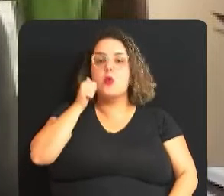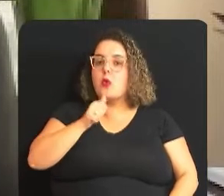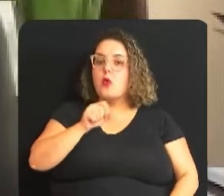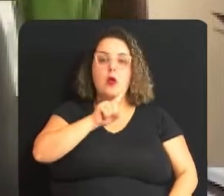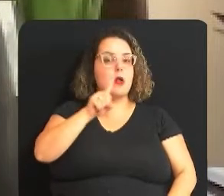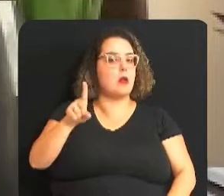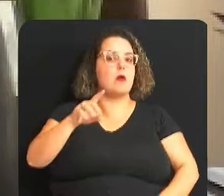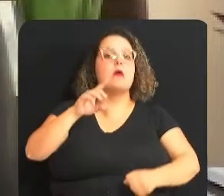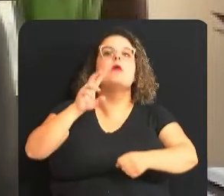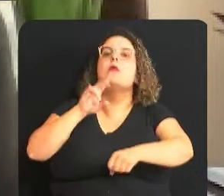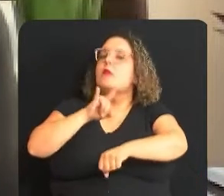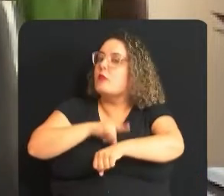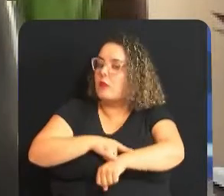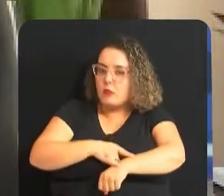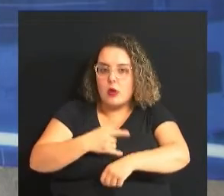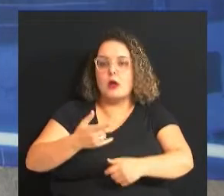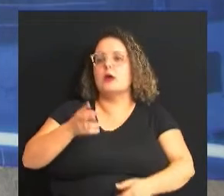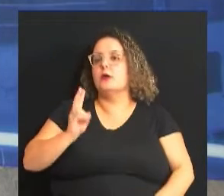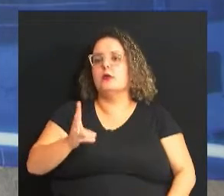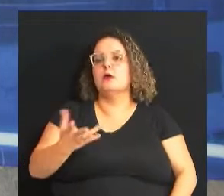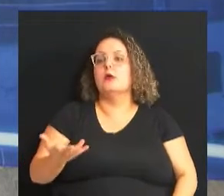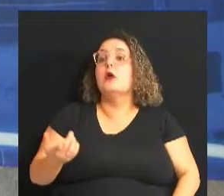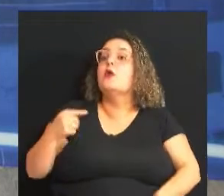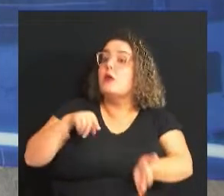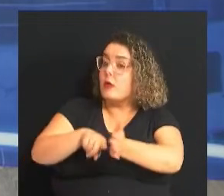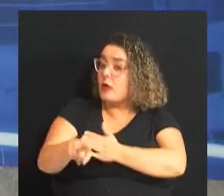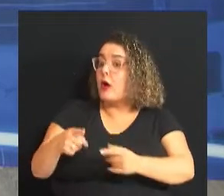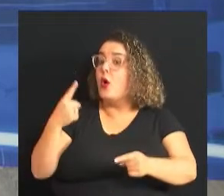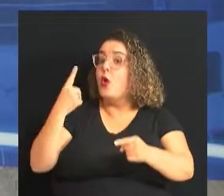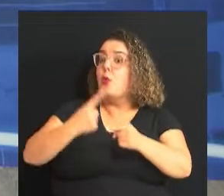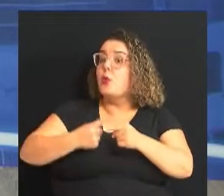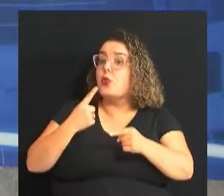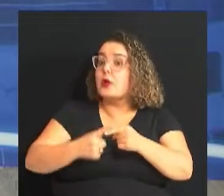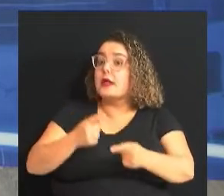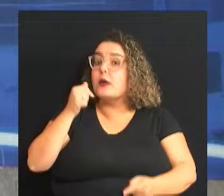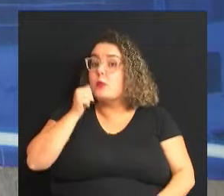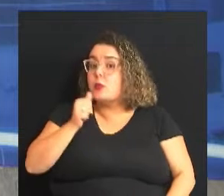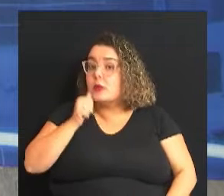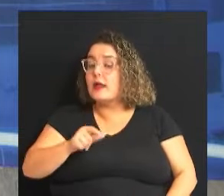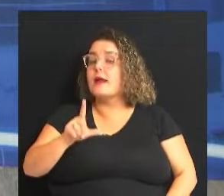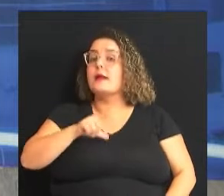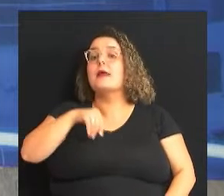Eu até ia perguntar isso para o senhor. Homem Por também. que mulher tem mais